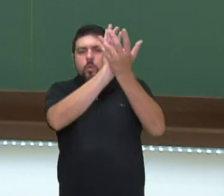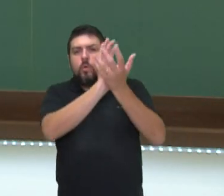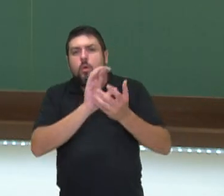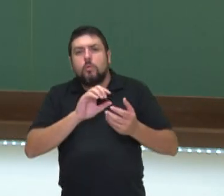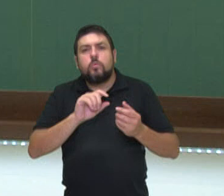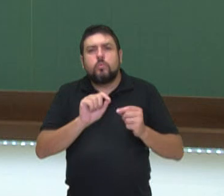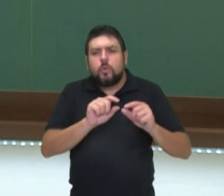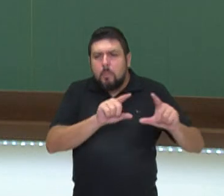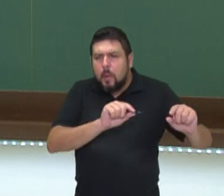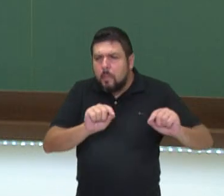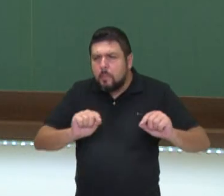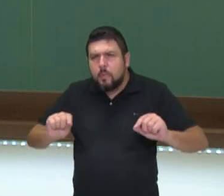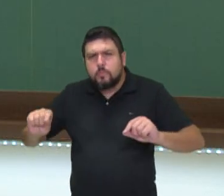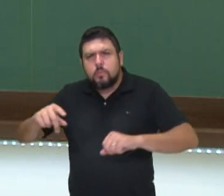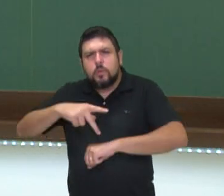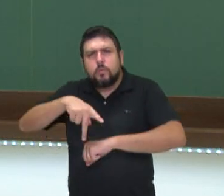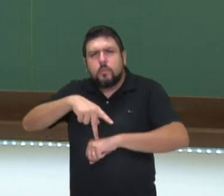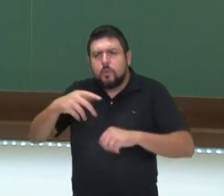maior evento.